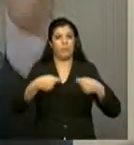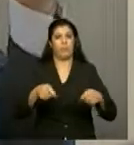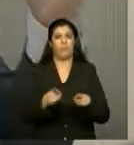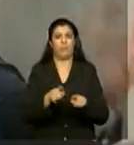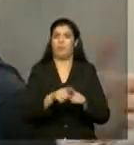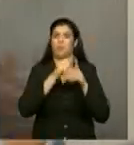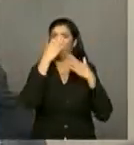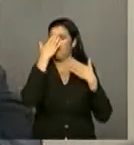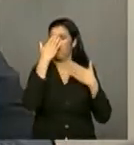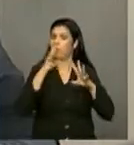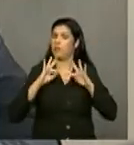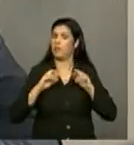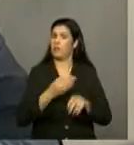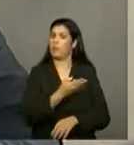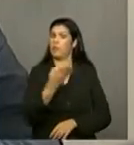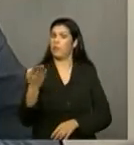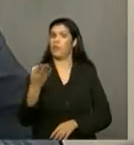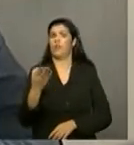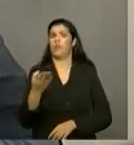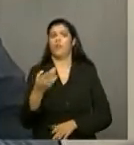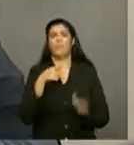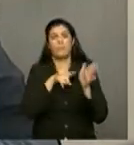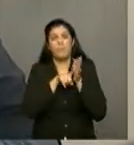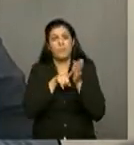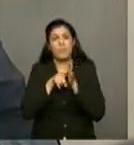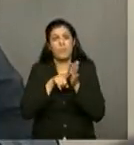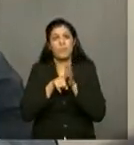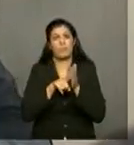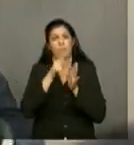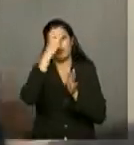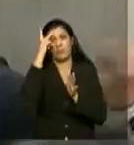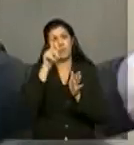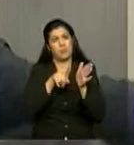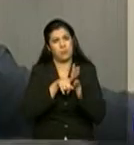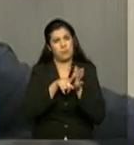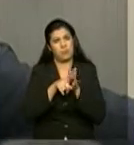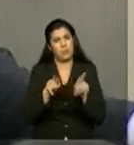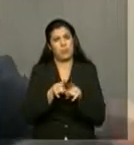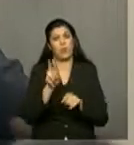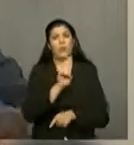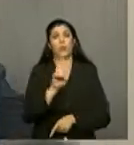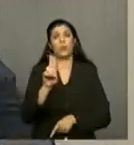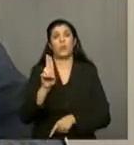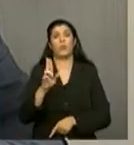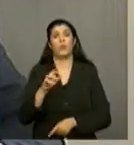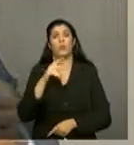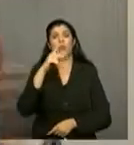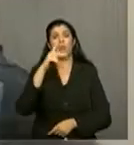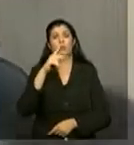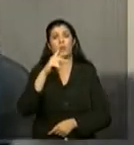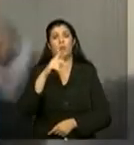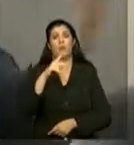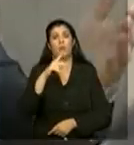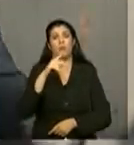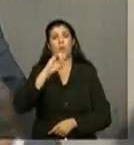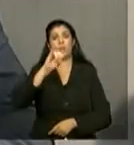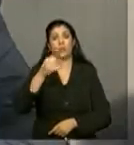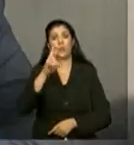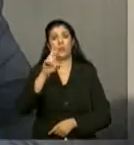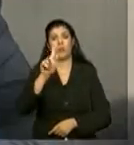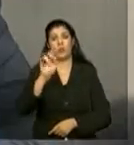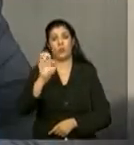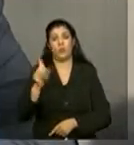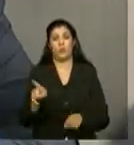agradecer todos os peritos que participaram um discurso em nome do nosso perito jorge pedra quero cumprimentar a